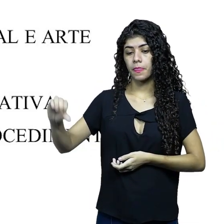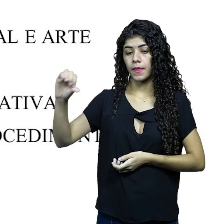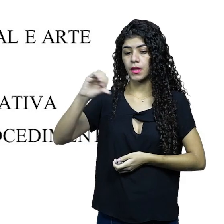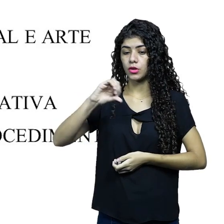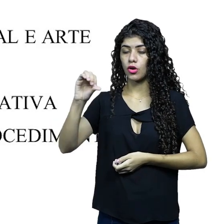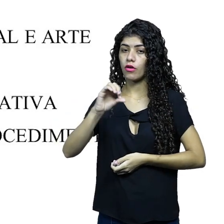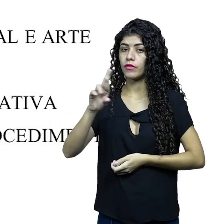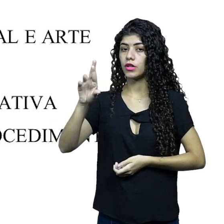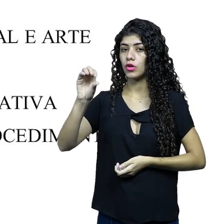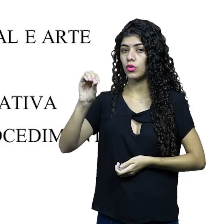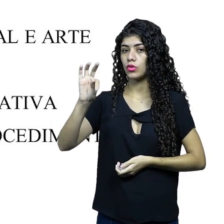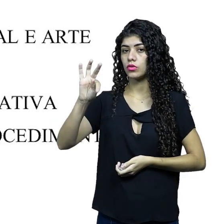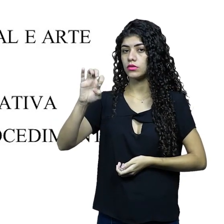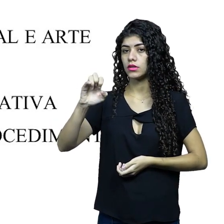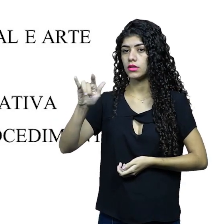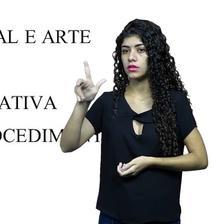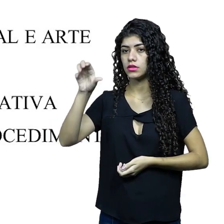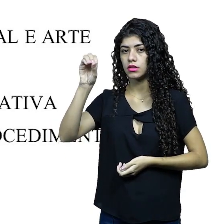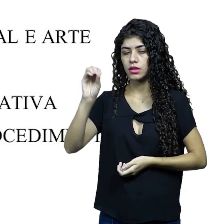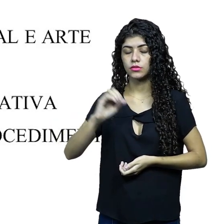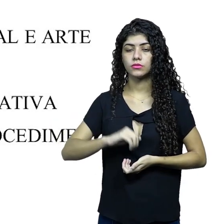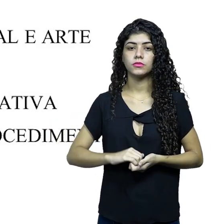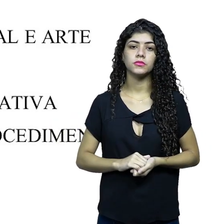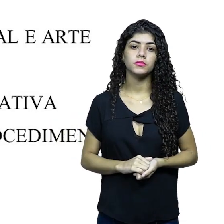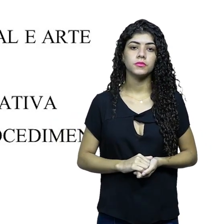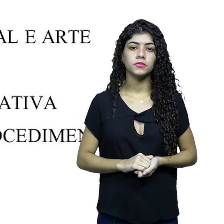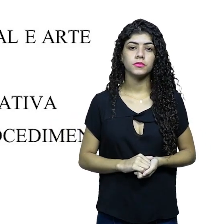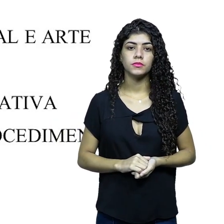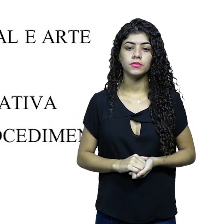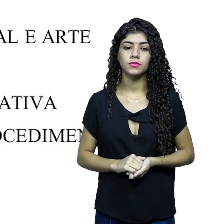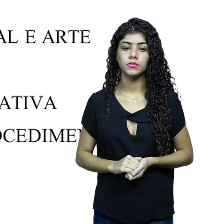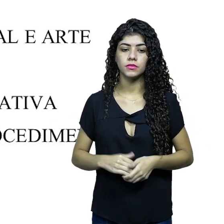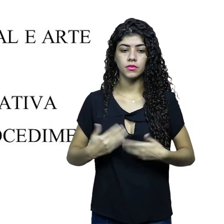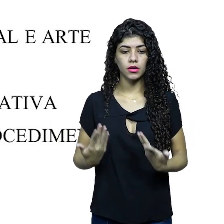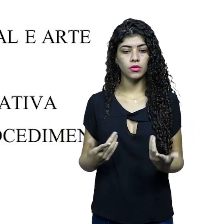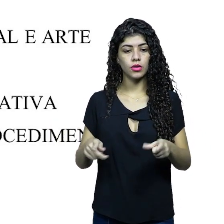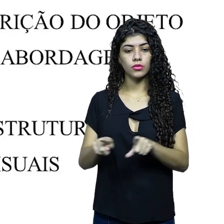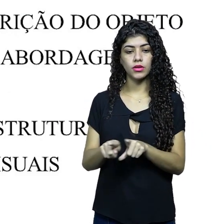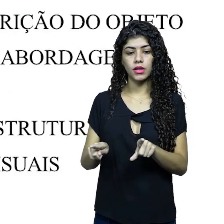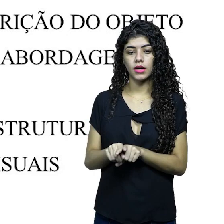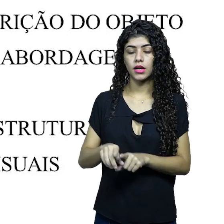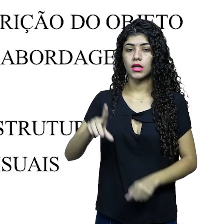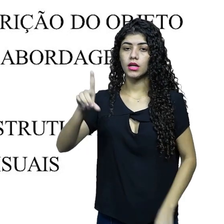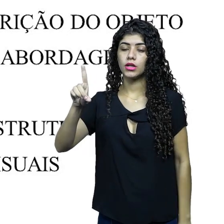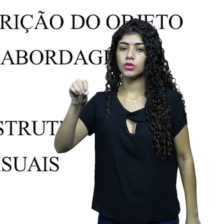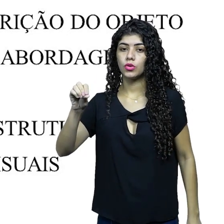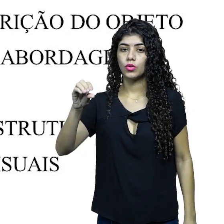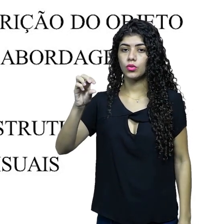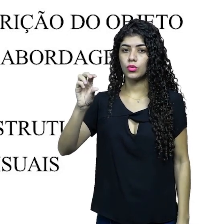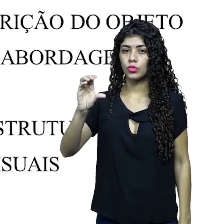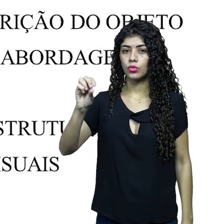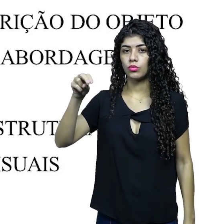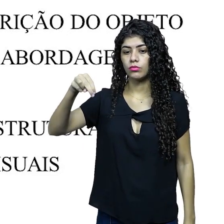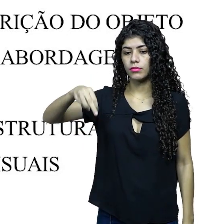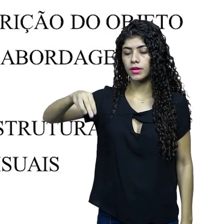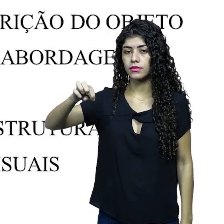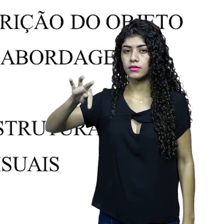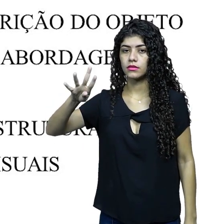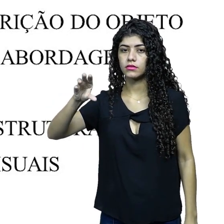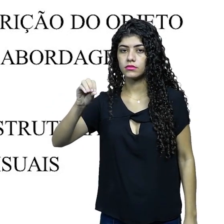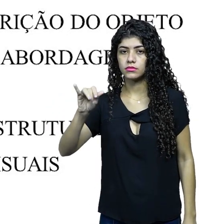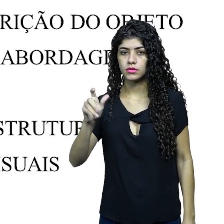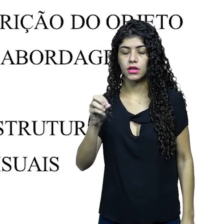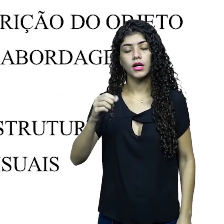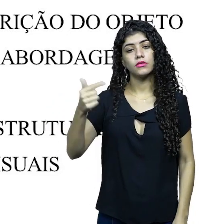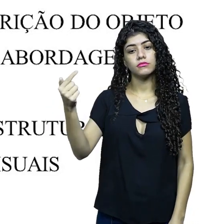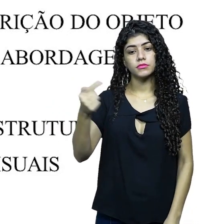e procedimentos narrativos. E 9. Roteiro. Os elementos criativos do documentário são